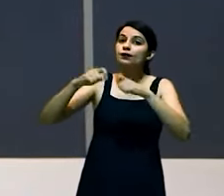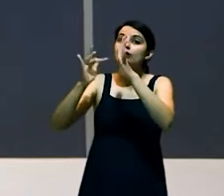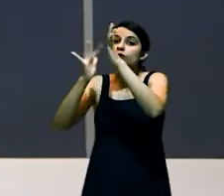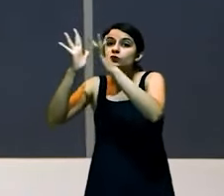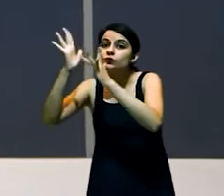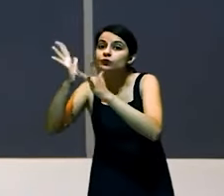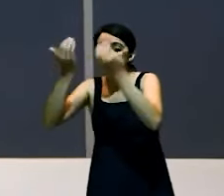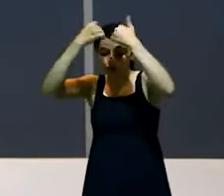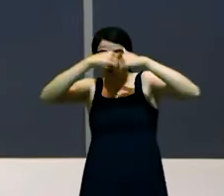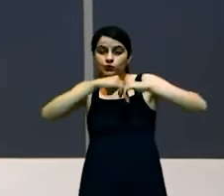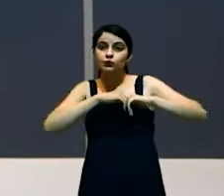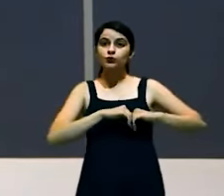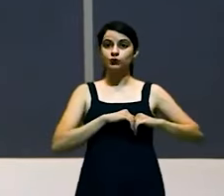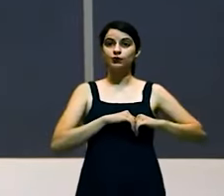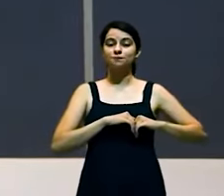Marta